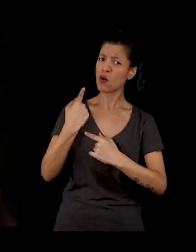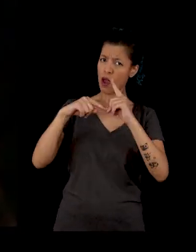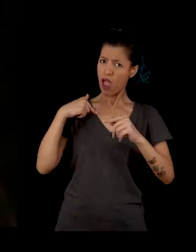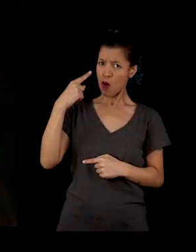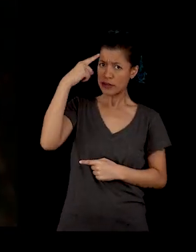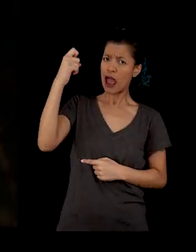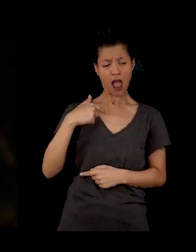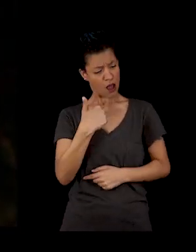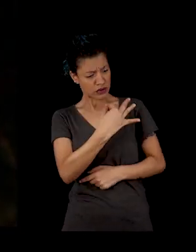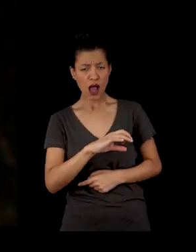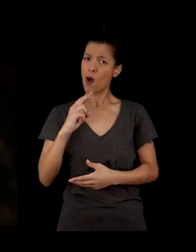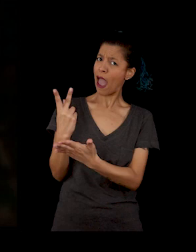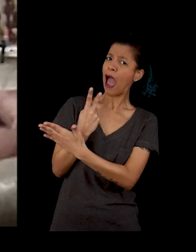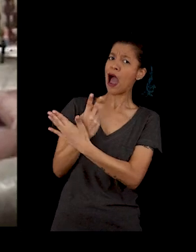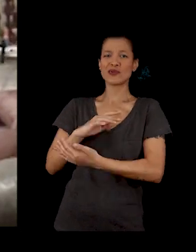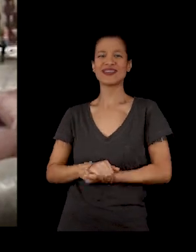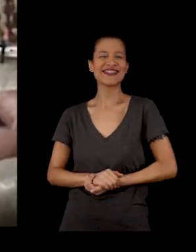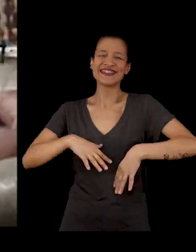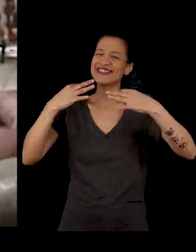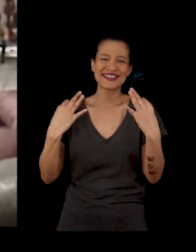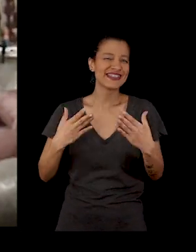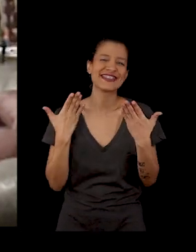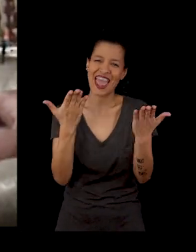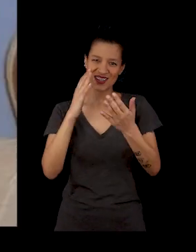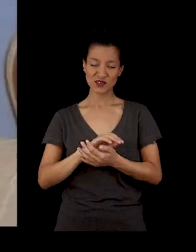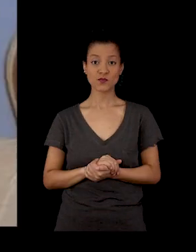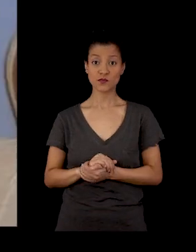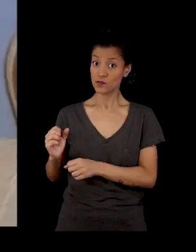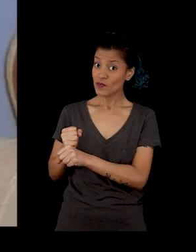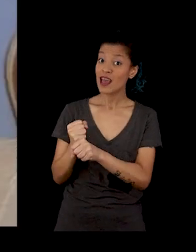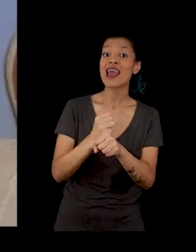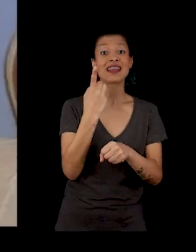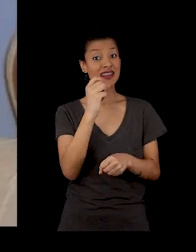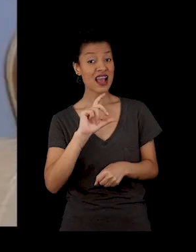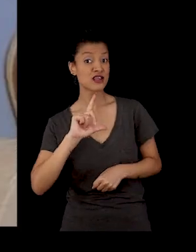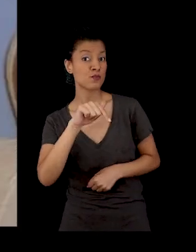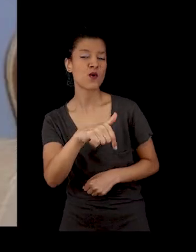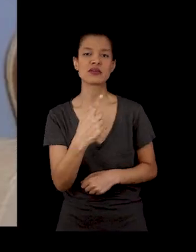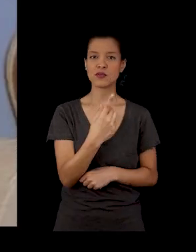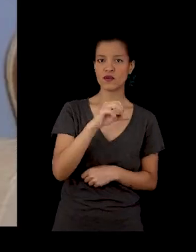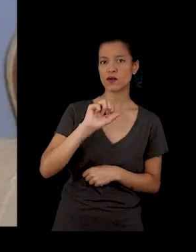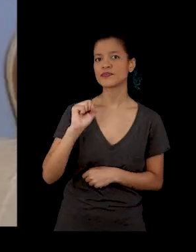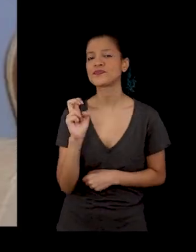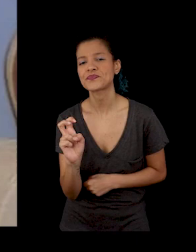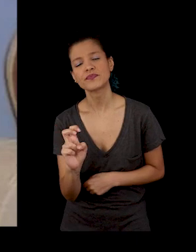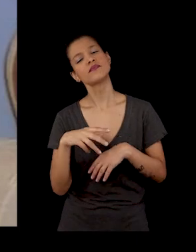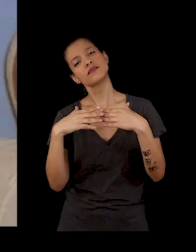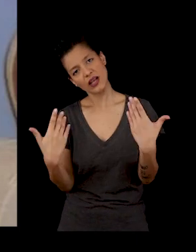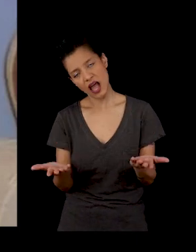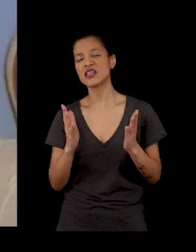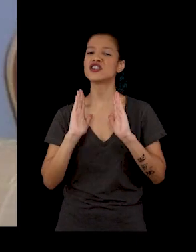ideia. Tô certo ou tô errado? Tá mais do que certo. Só 10 anos depois, em 85, aí já